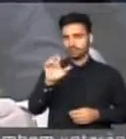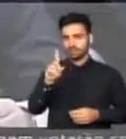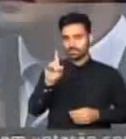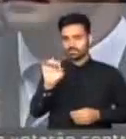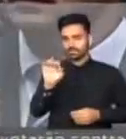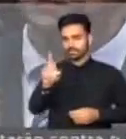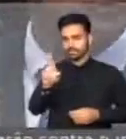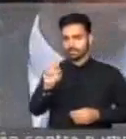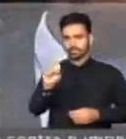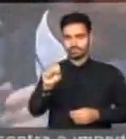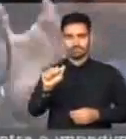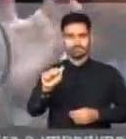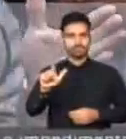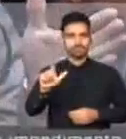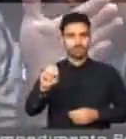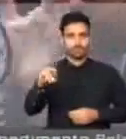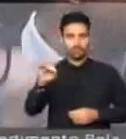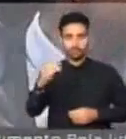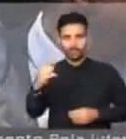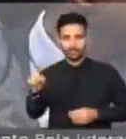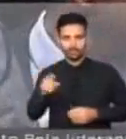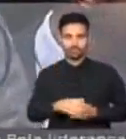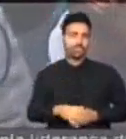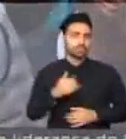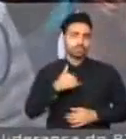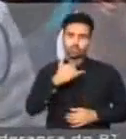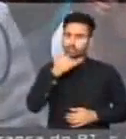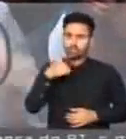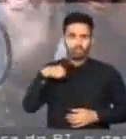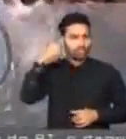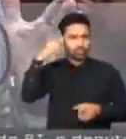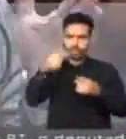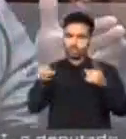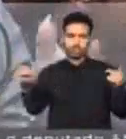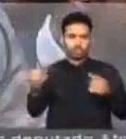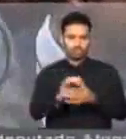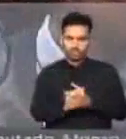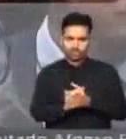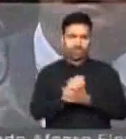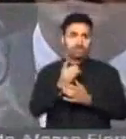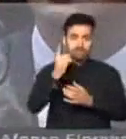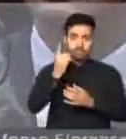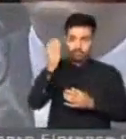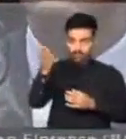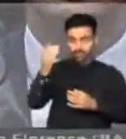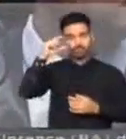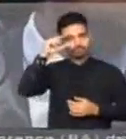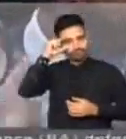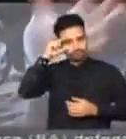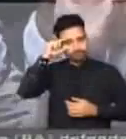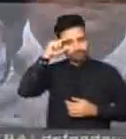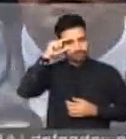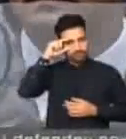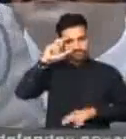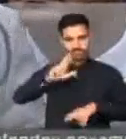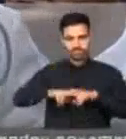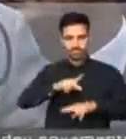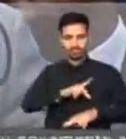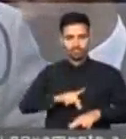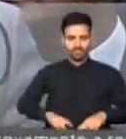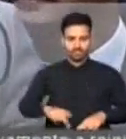PT. Não posso concordar que o deputado Eduardo Cunha presida